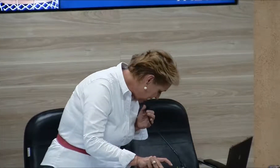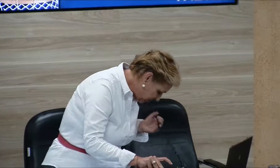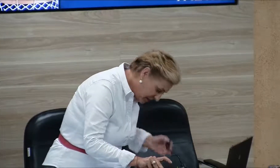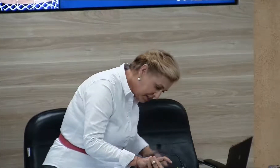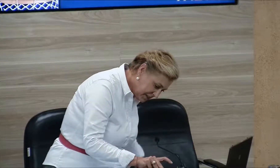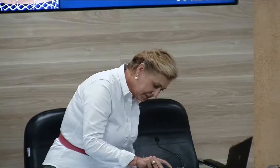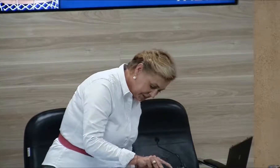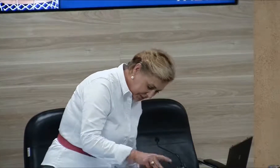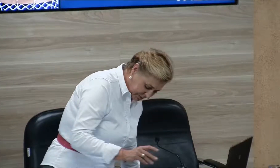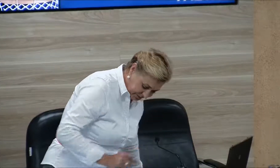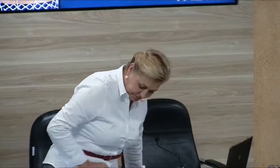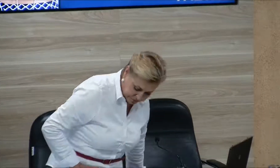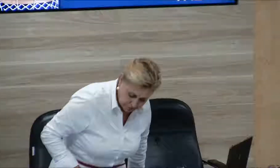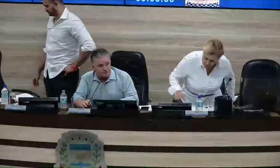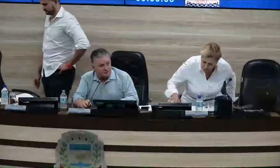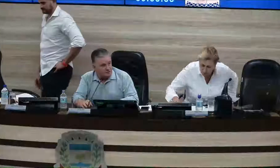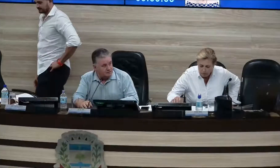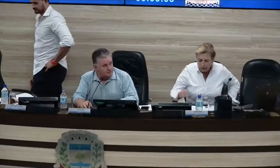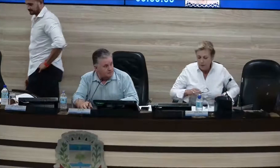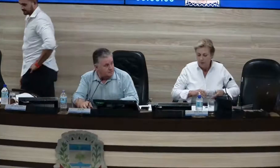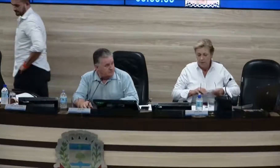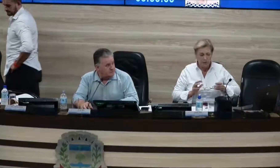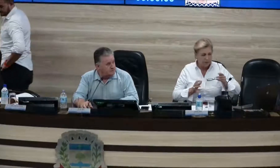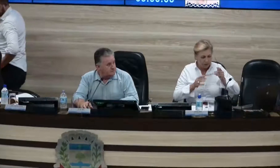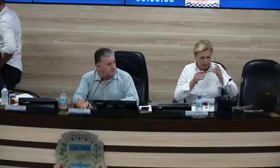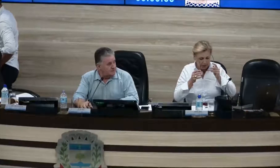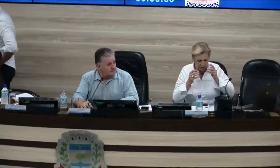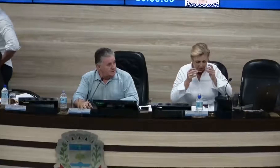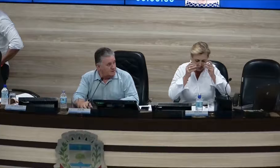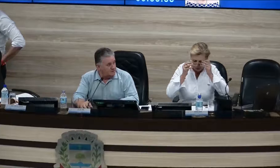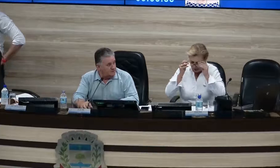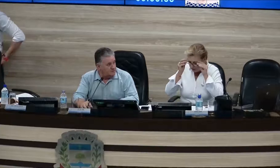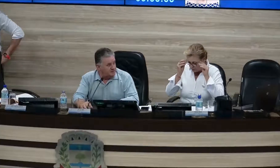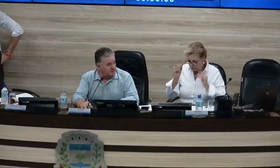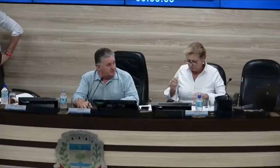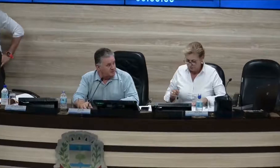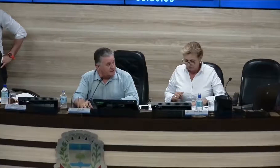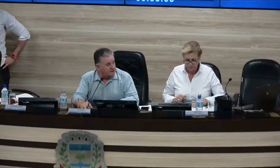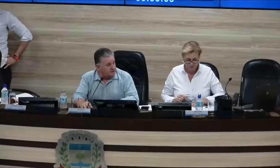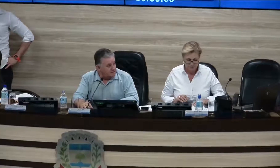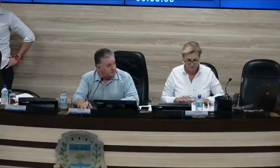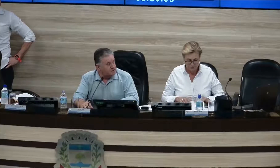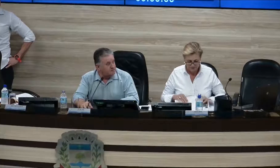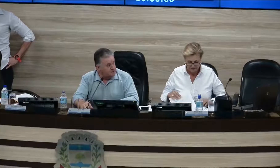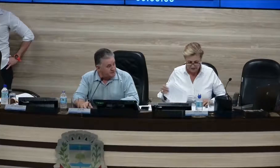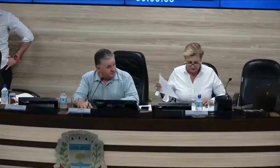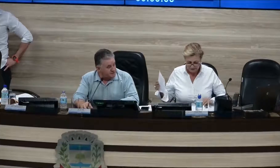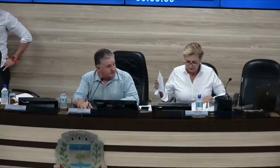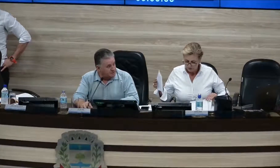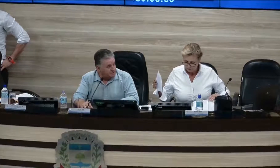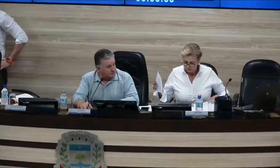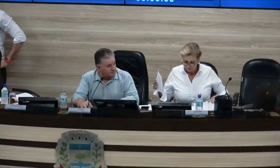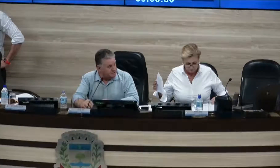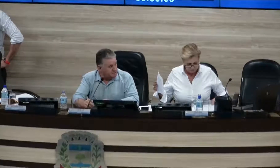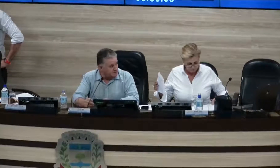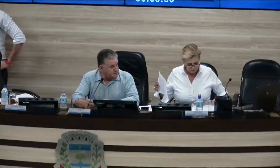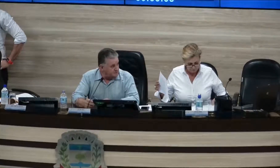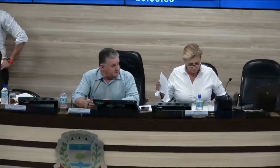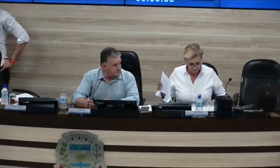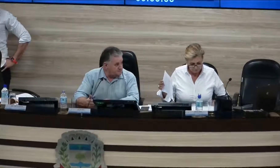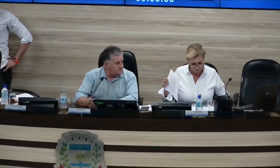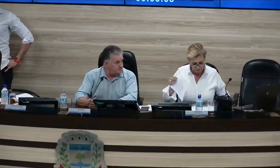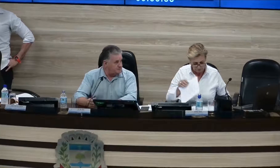senhor presidente. Continue a discussão. Eu gostaria, presidente. Primeiro Após o vereador. Carolina, depois a vereadora Carolina.